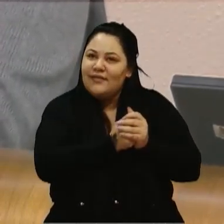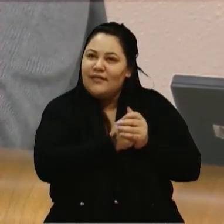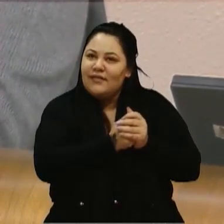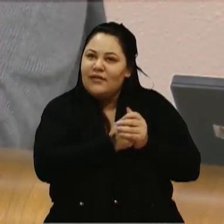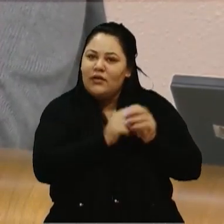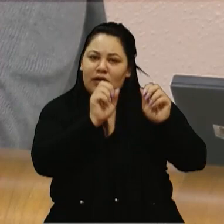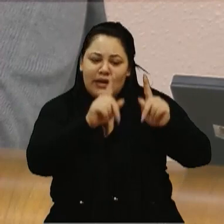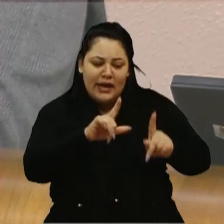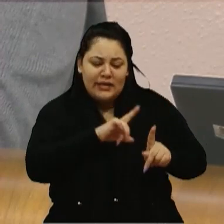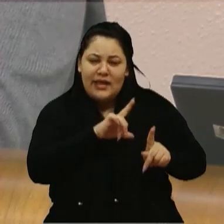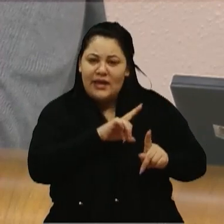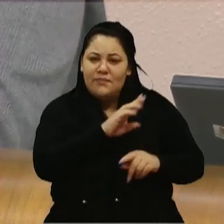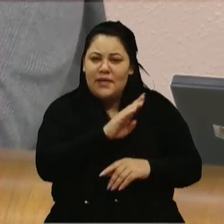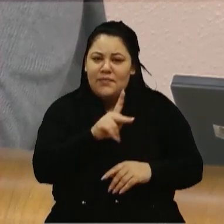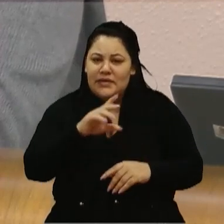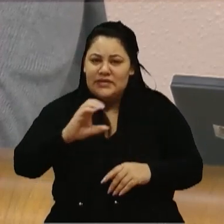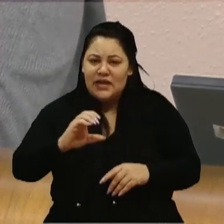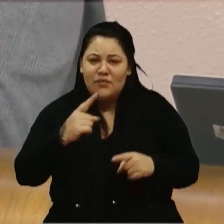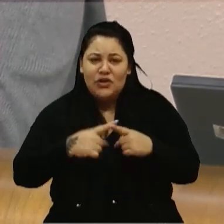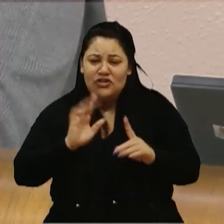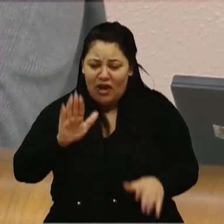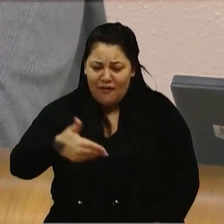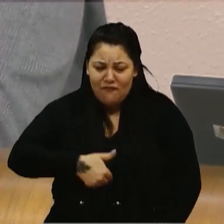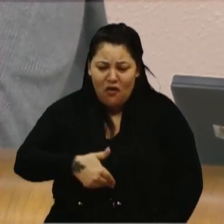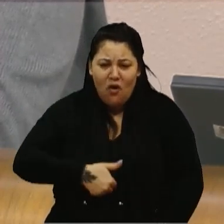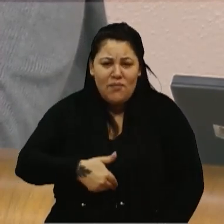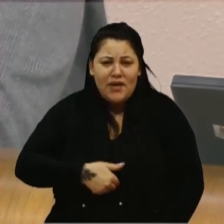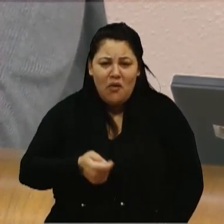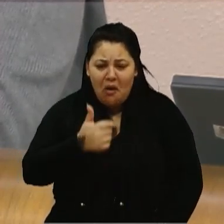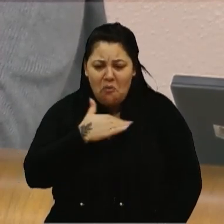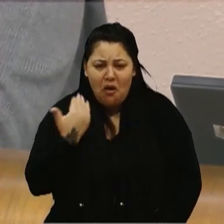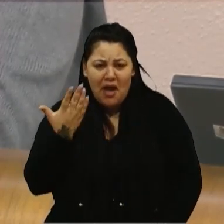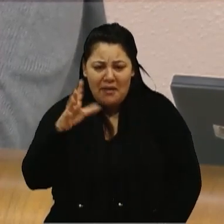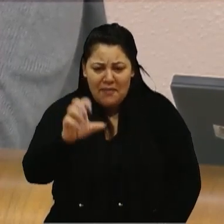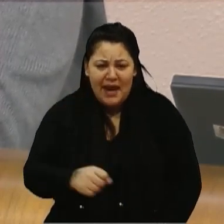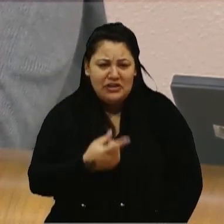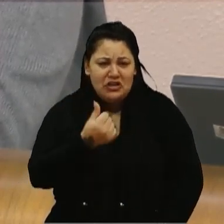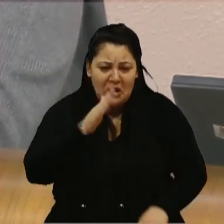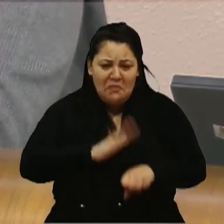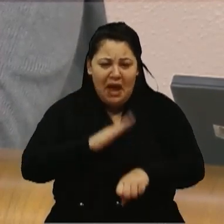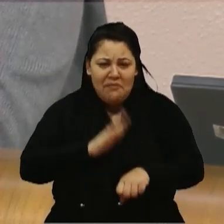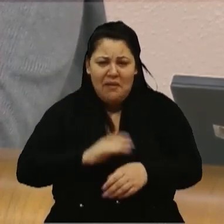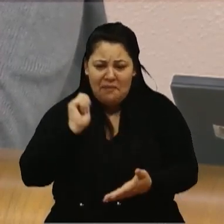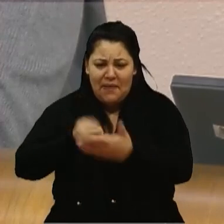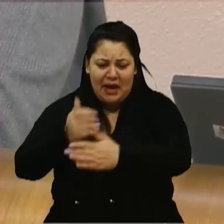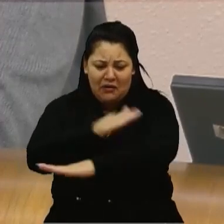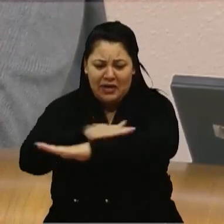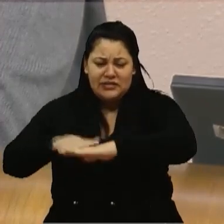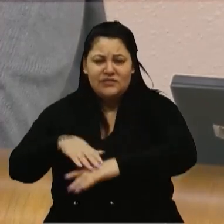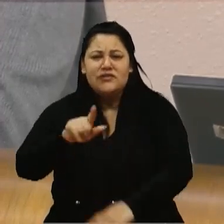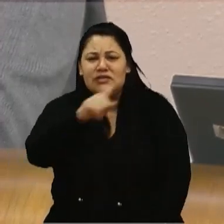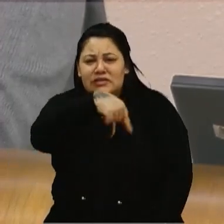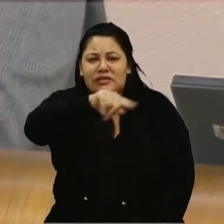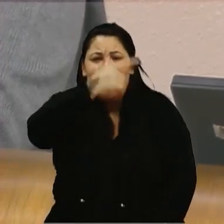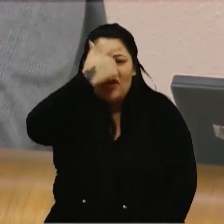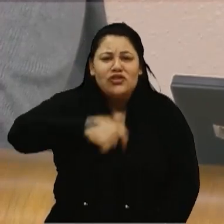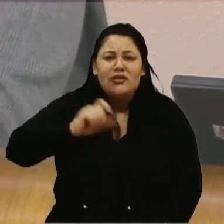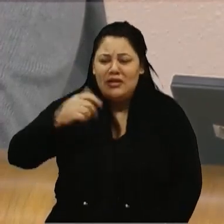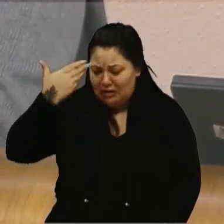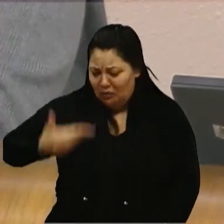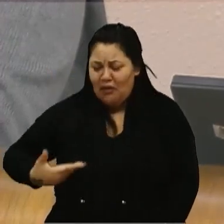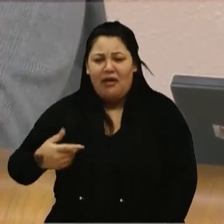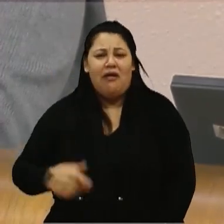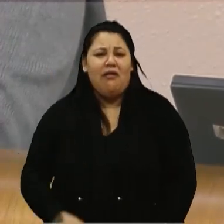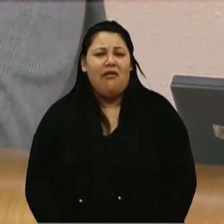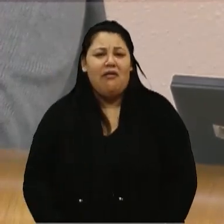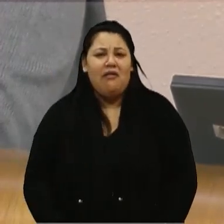de fome. Aí vão querer tirar o dinheiro do BPC para pagar calçamento? Mas estão achando que a gente é o quê, gente?